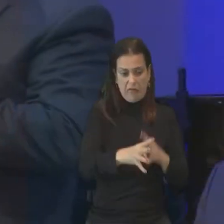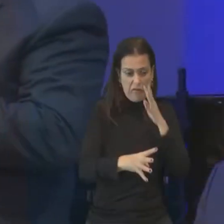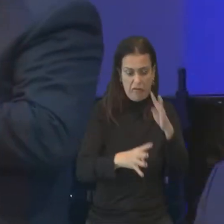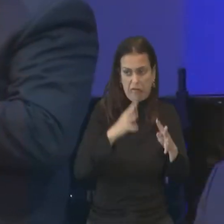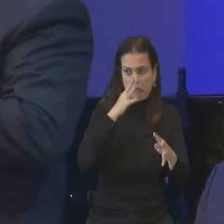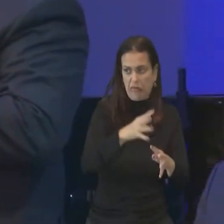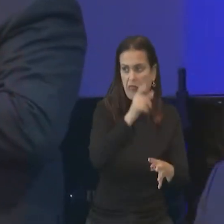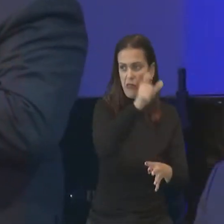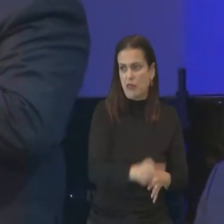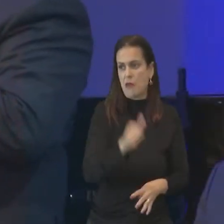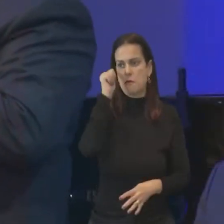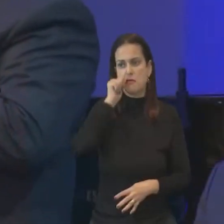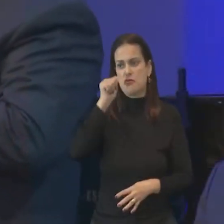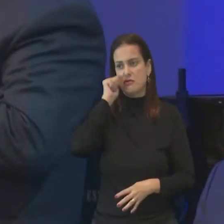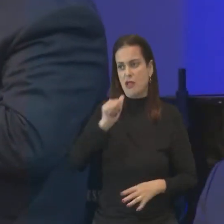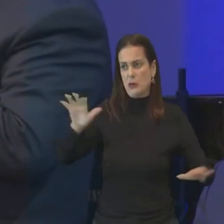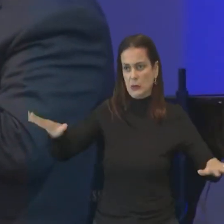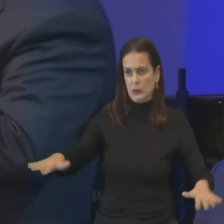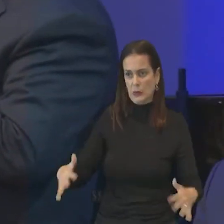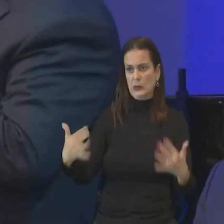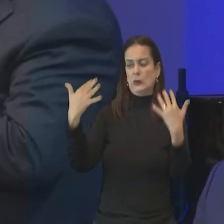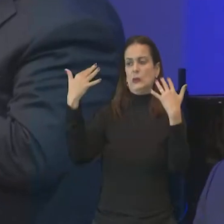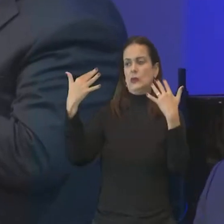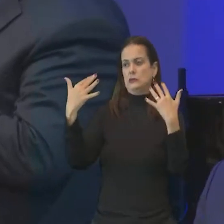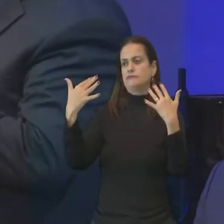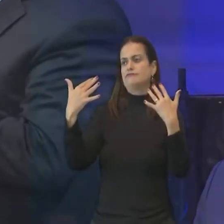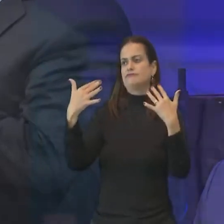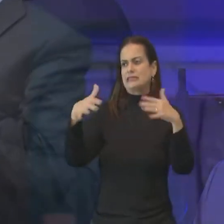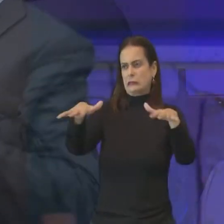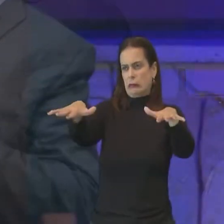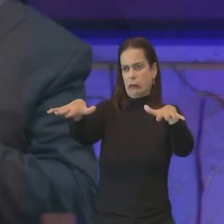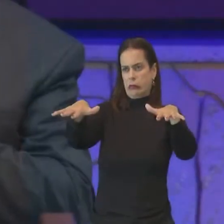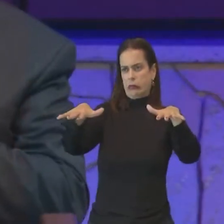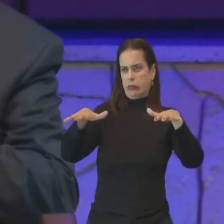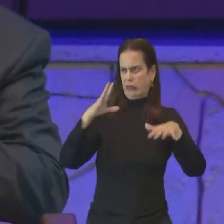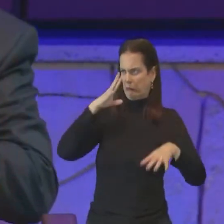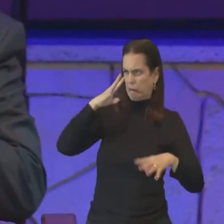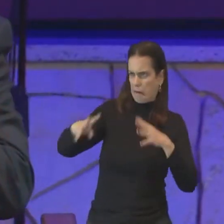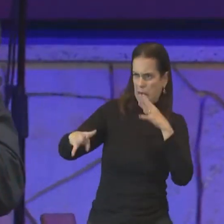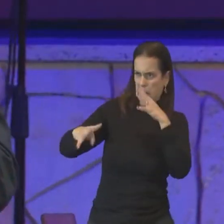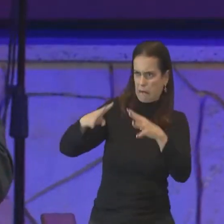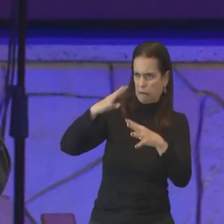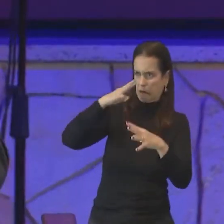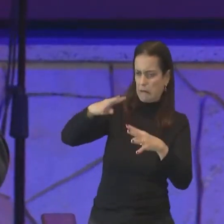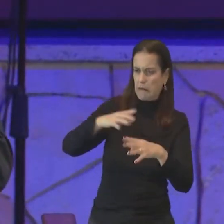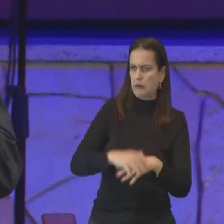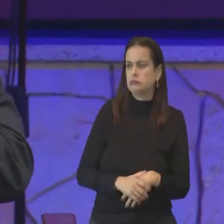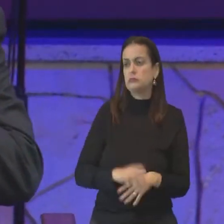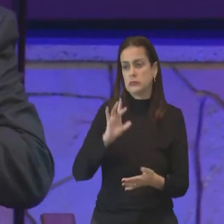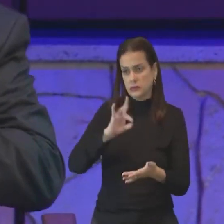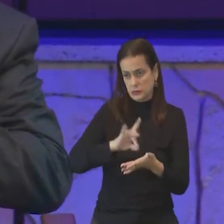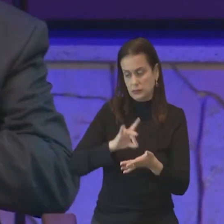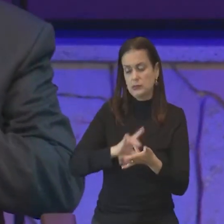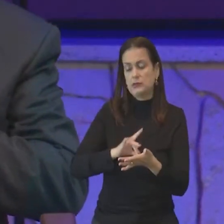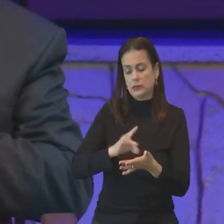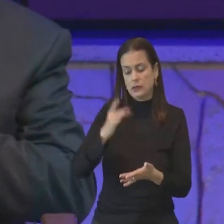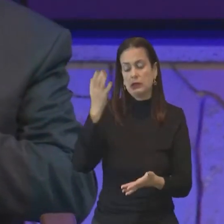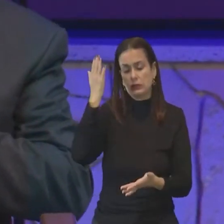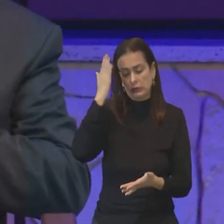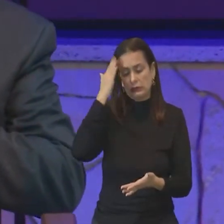aquela mulher diante daquela multidão que certamente estava ali para ouvir a